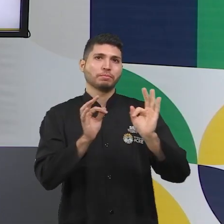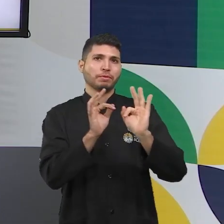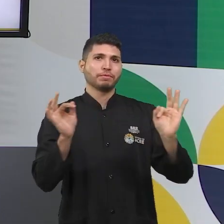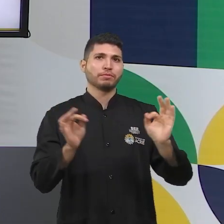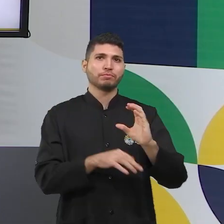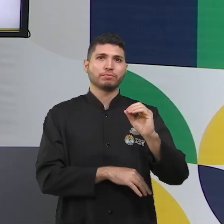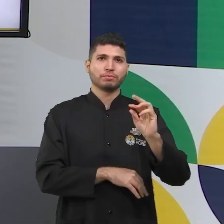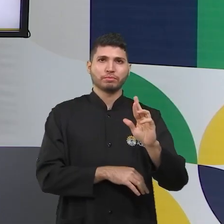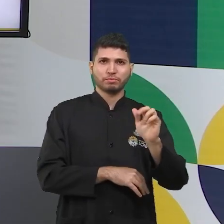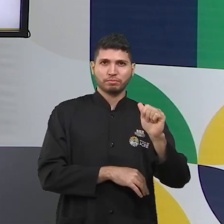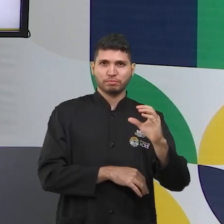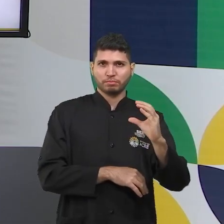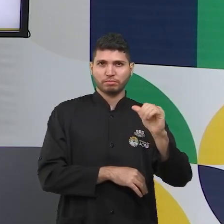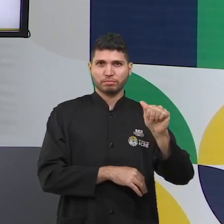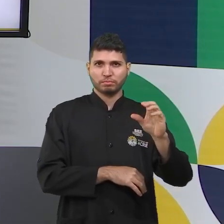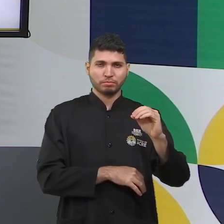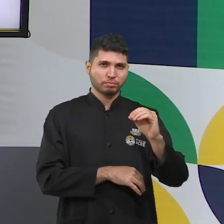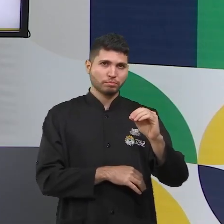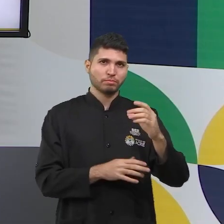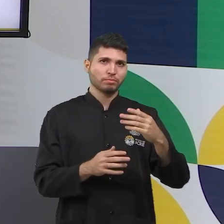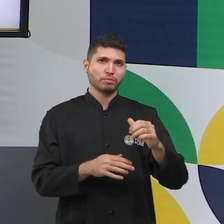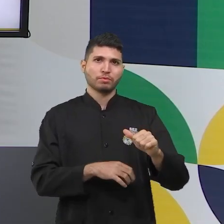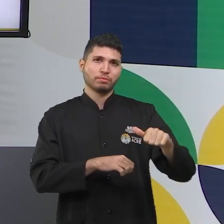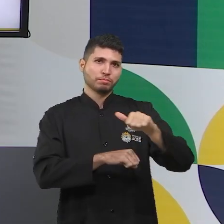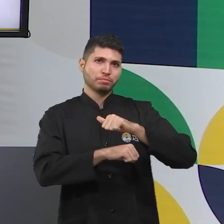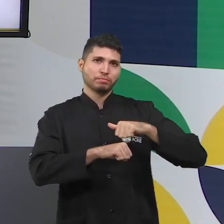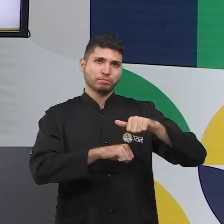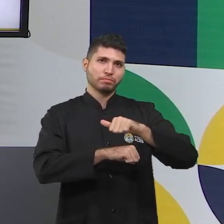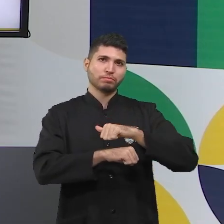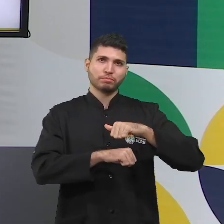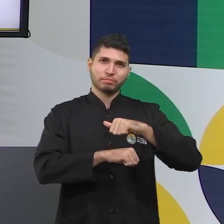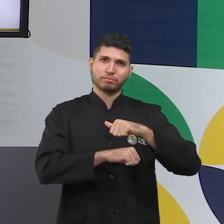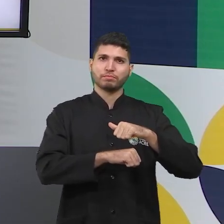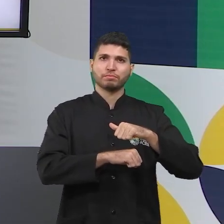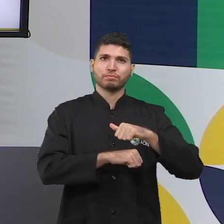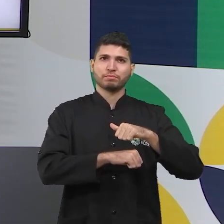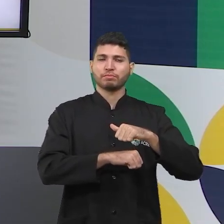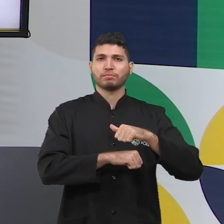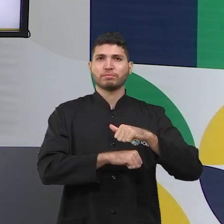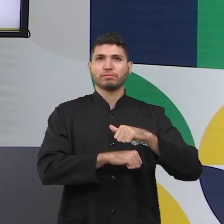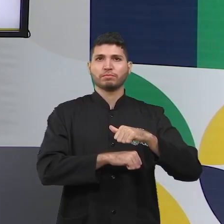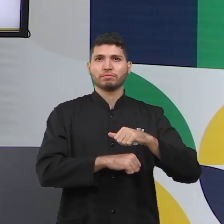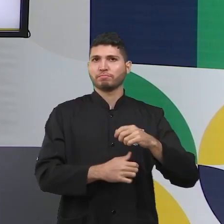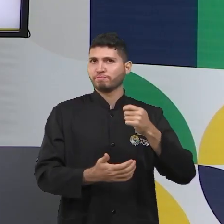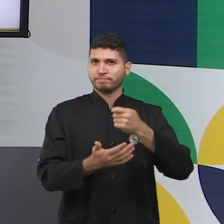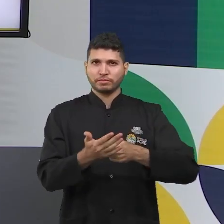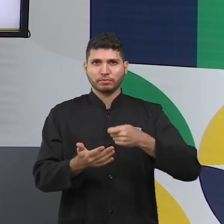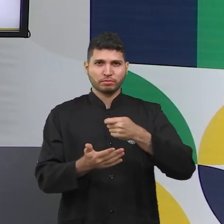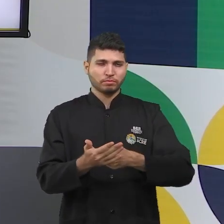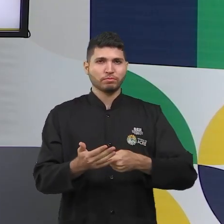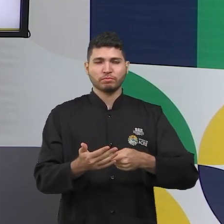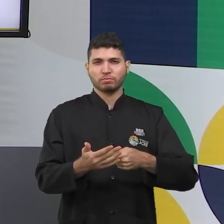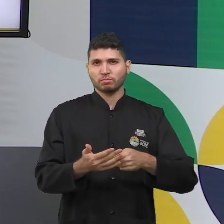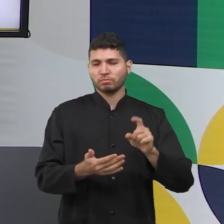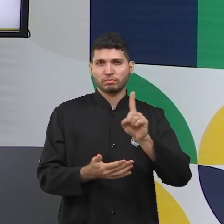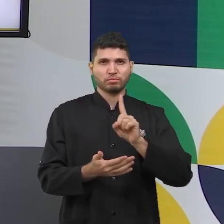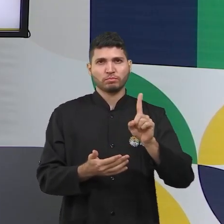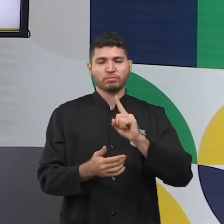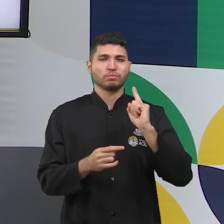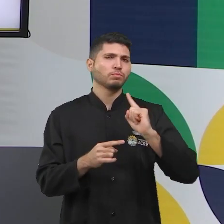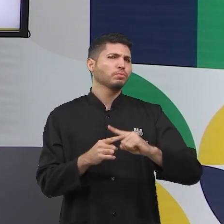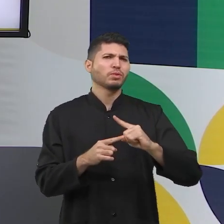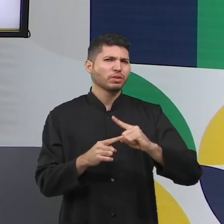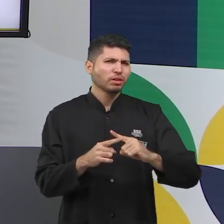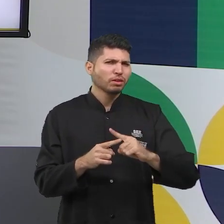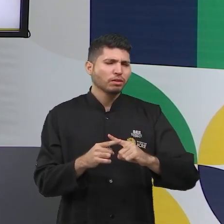oração, o advérbio ele não está ali de forma obrigatória. Por quê? Porque ele está